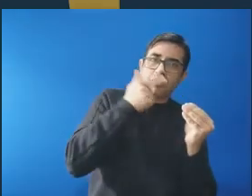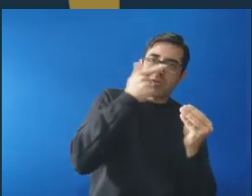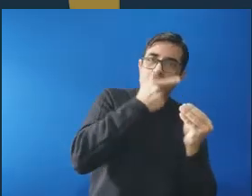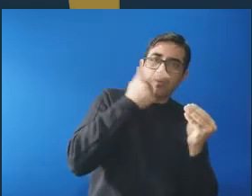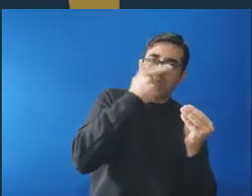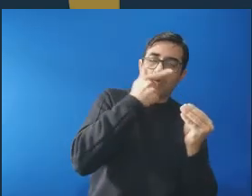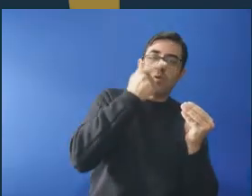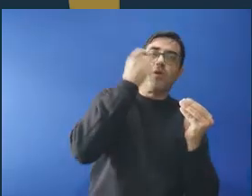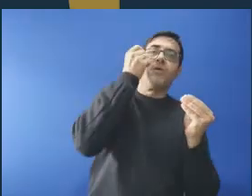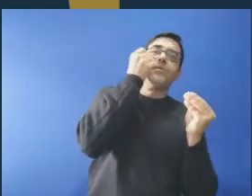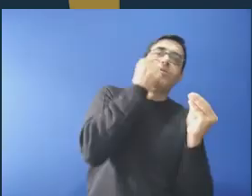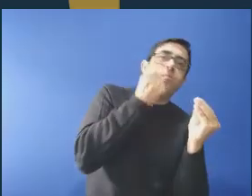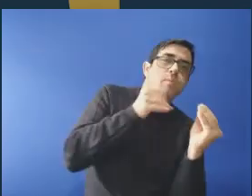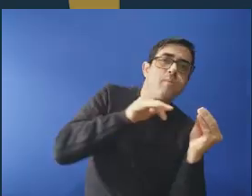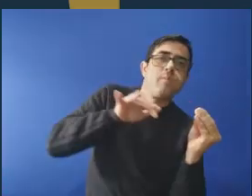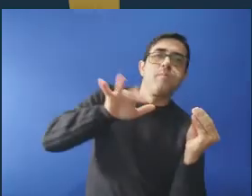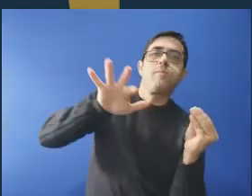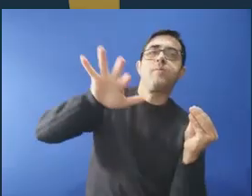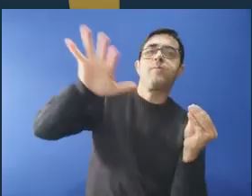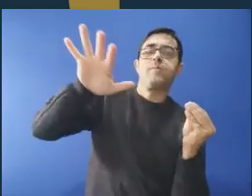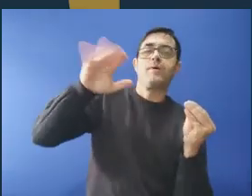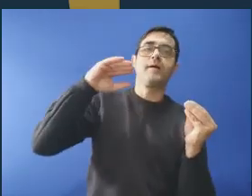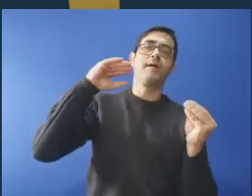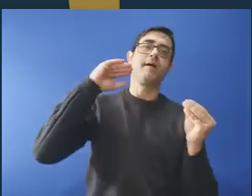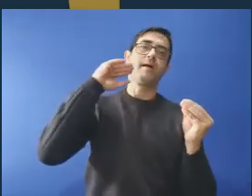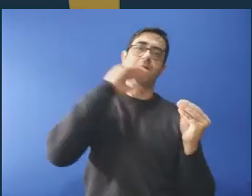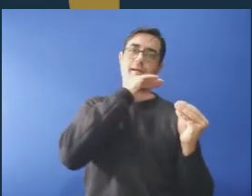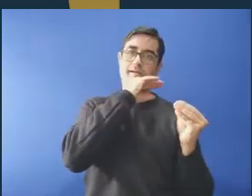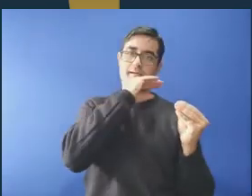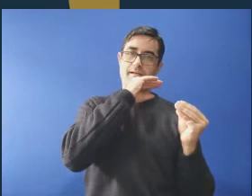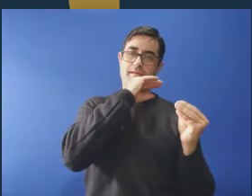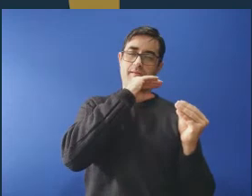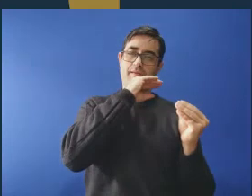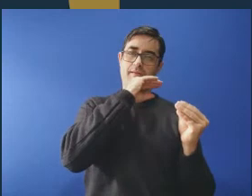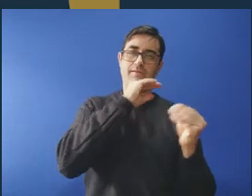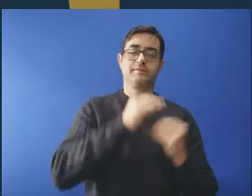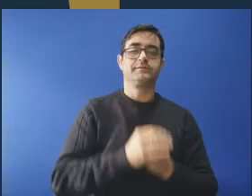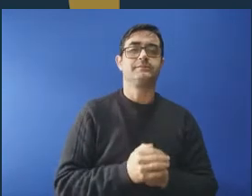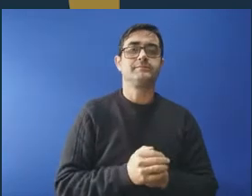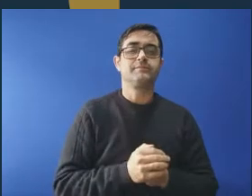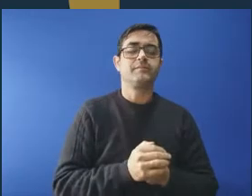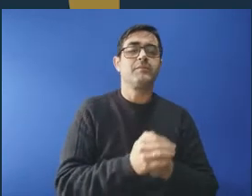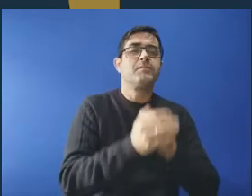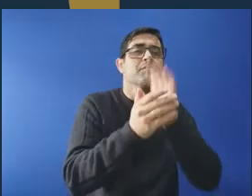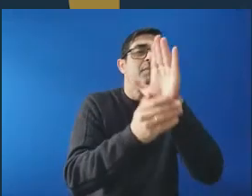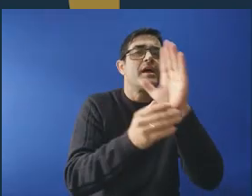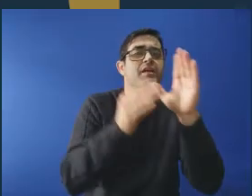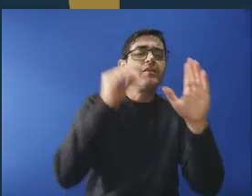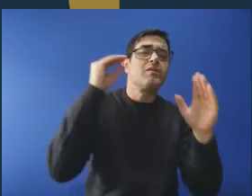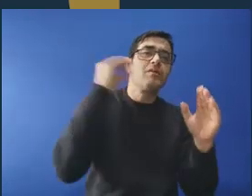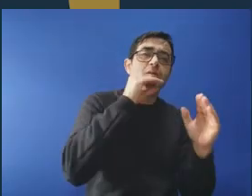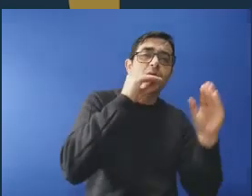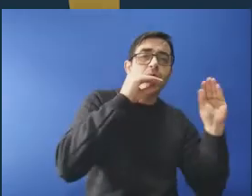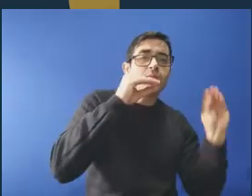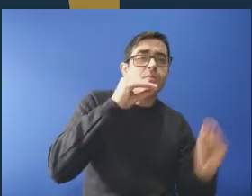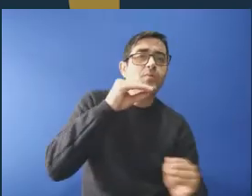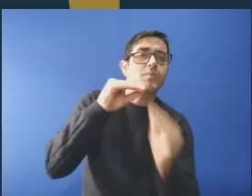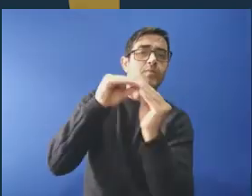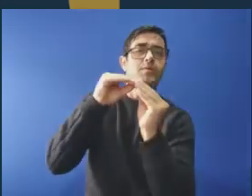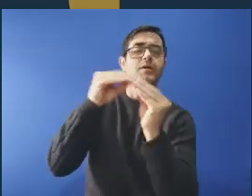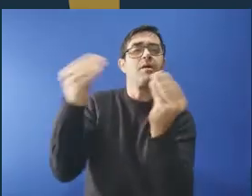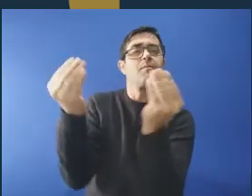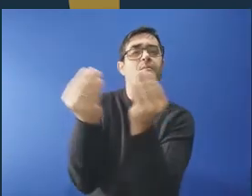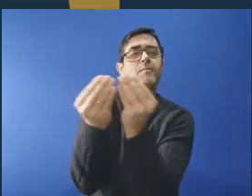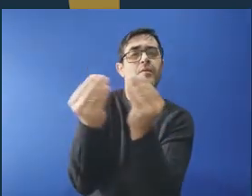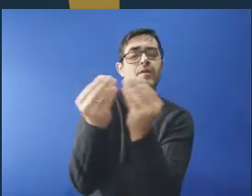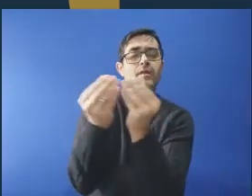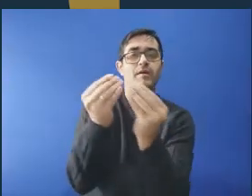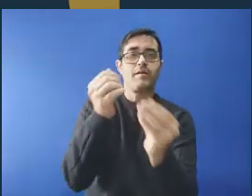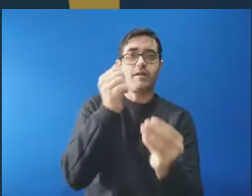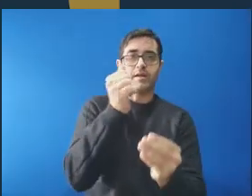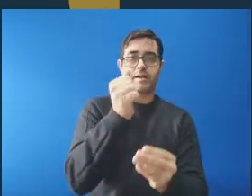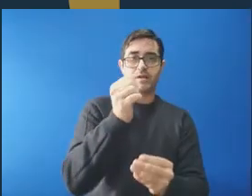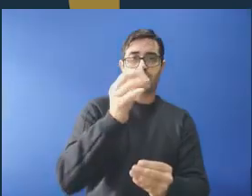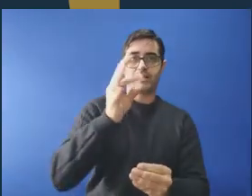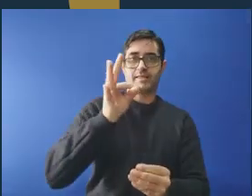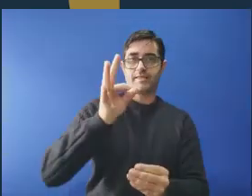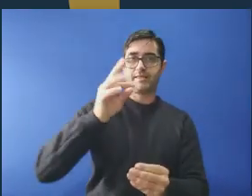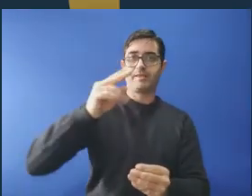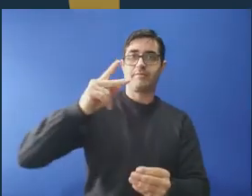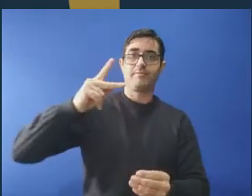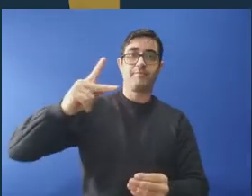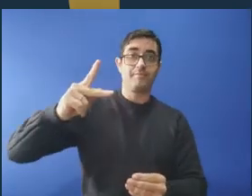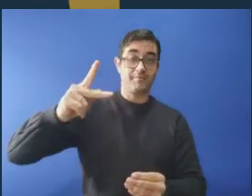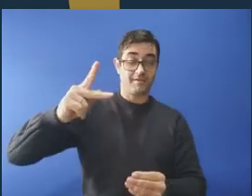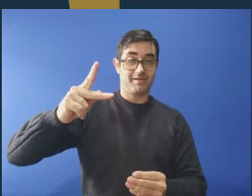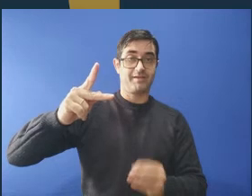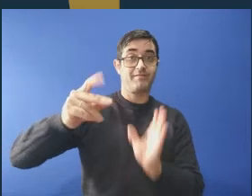esse calor é transferido para uma molécula chamada de ATP. Então, novamente, eu vou guardar energia